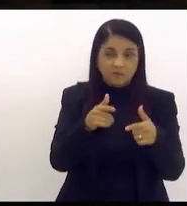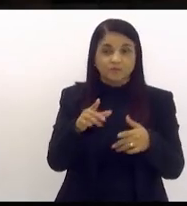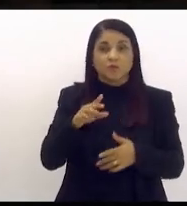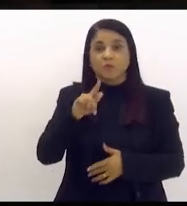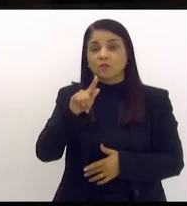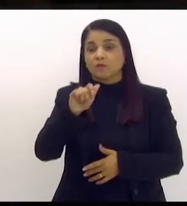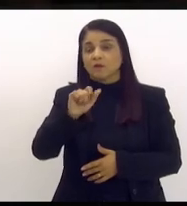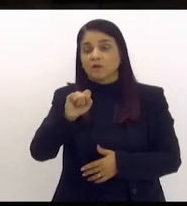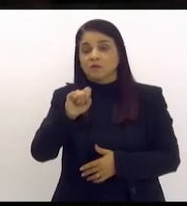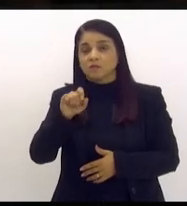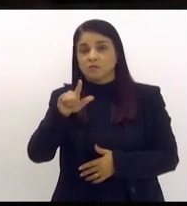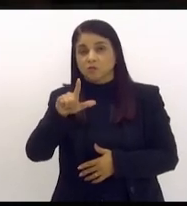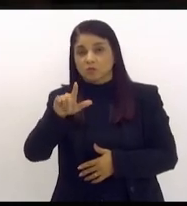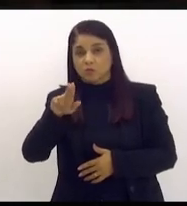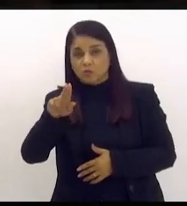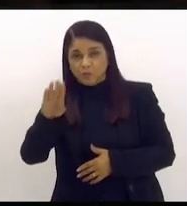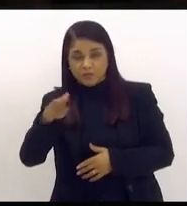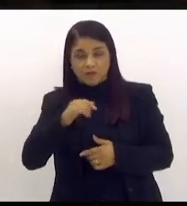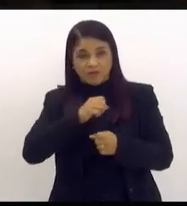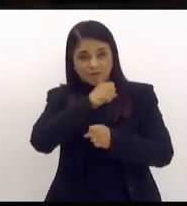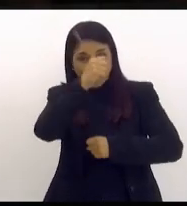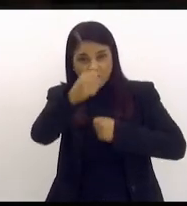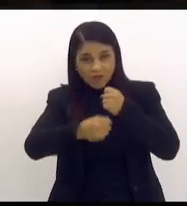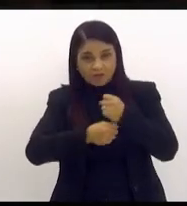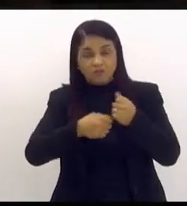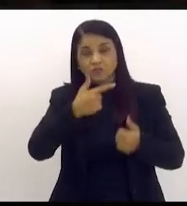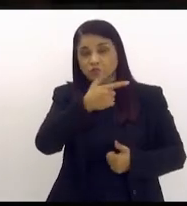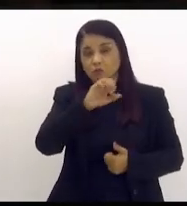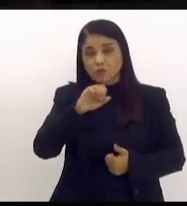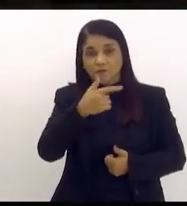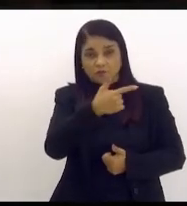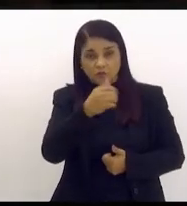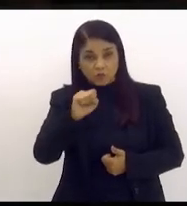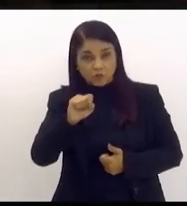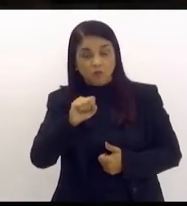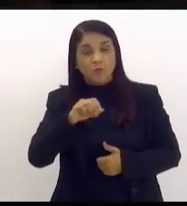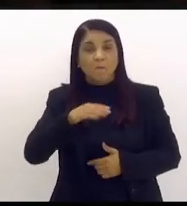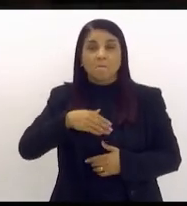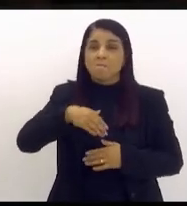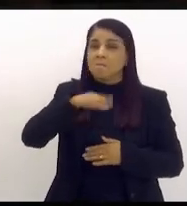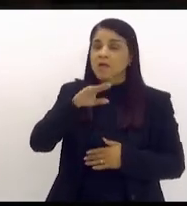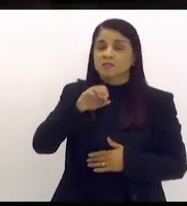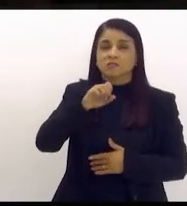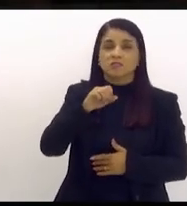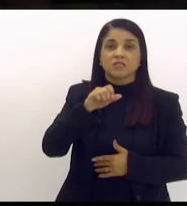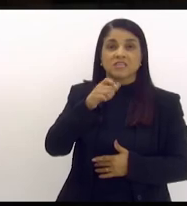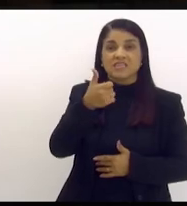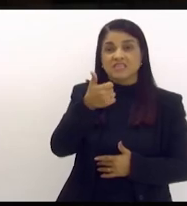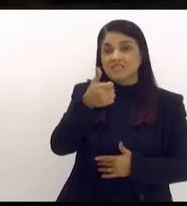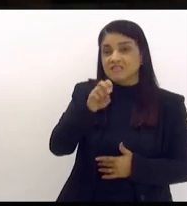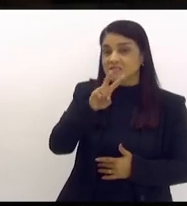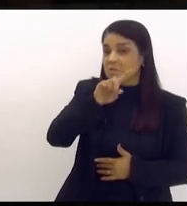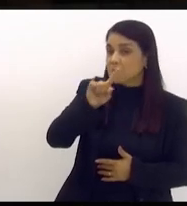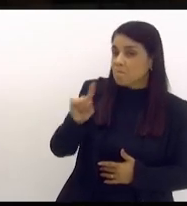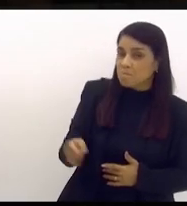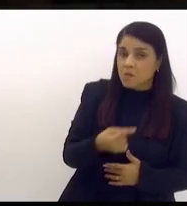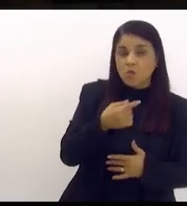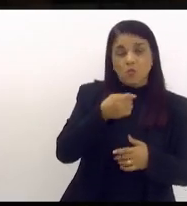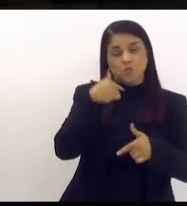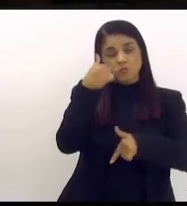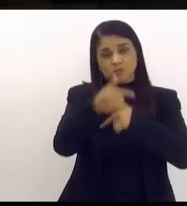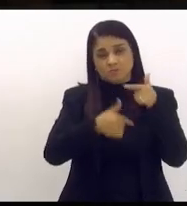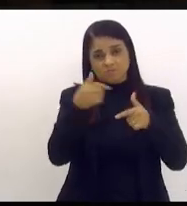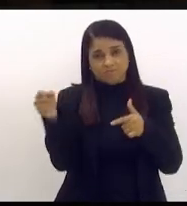até 2028 eh eh com uma meta de gerar mais de 15.000 empregos 15.000 empregos é um impacto